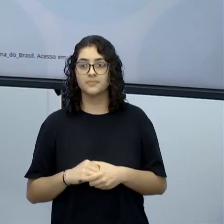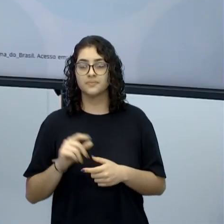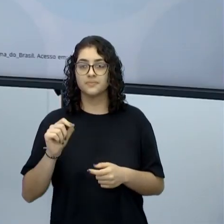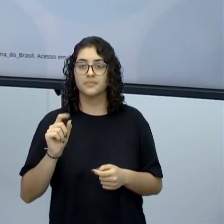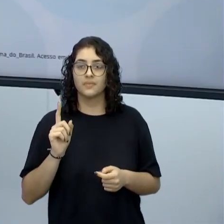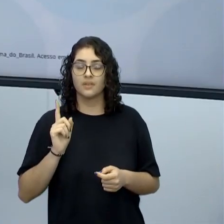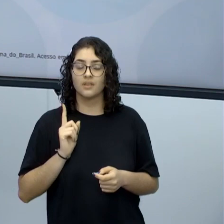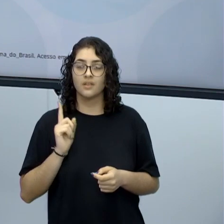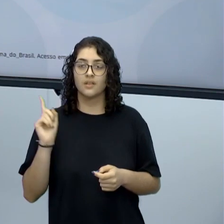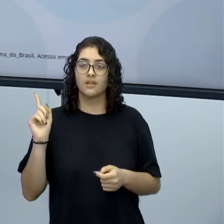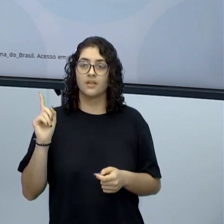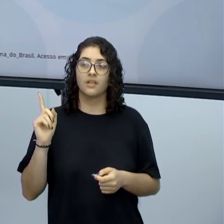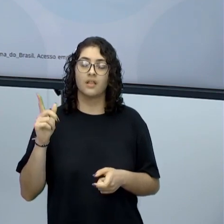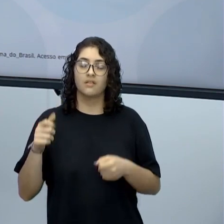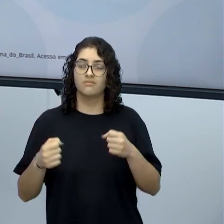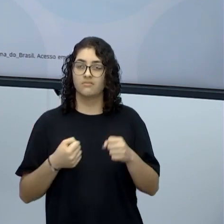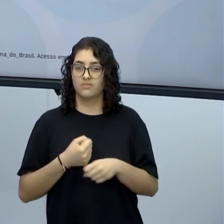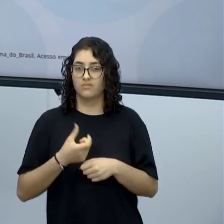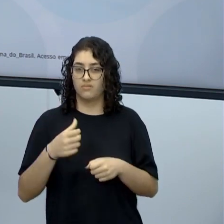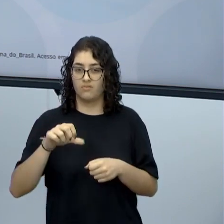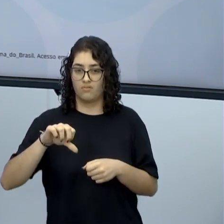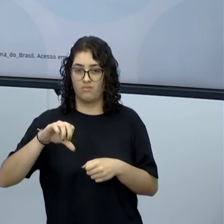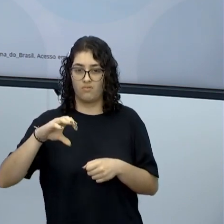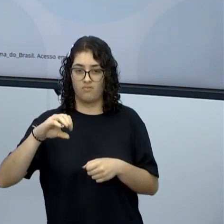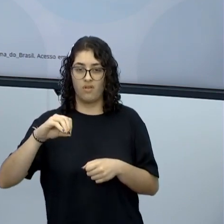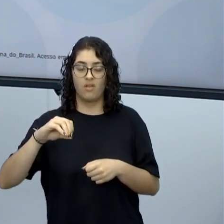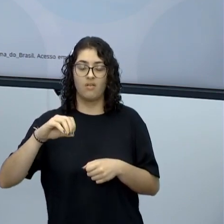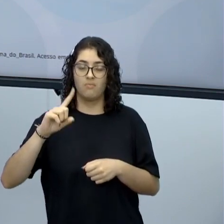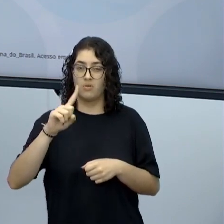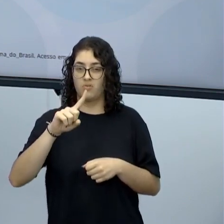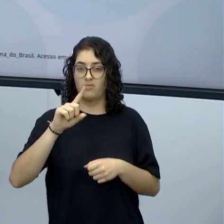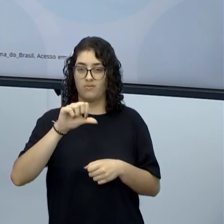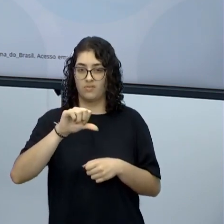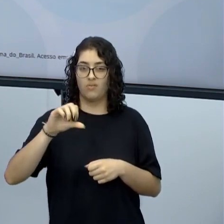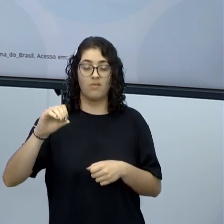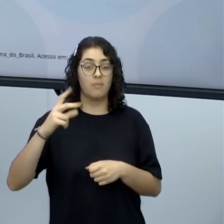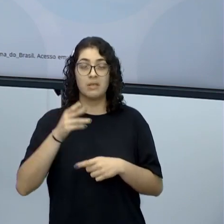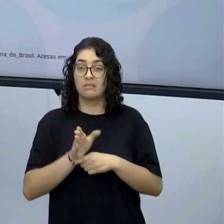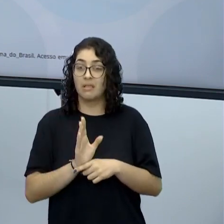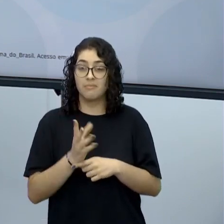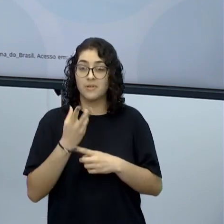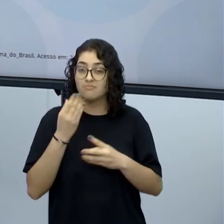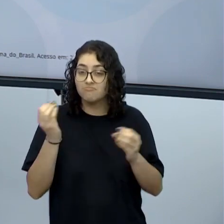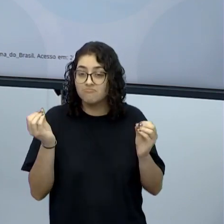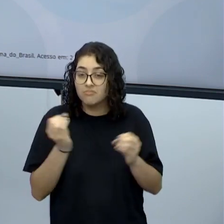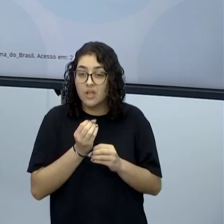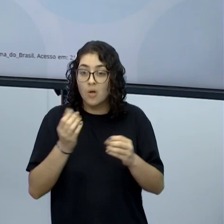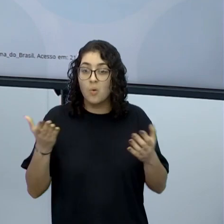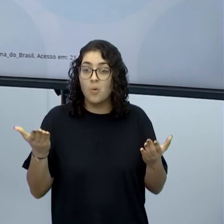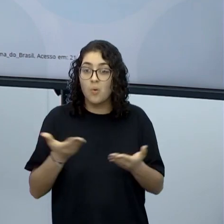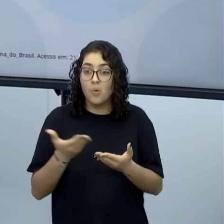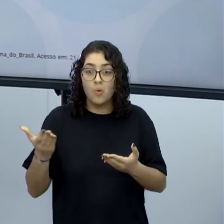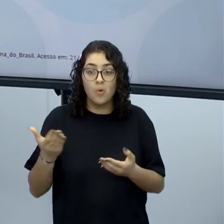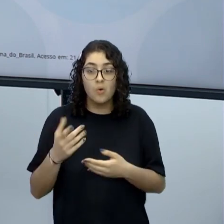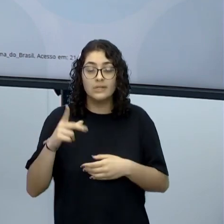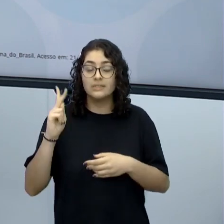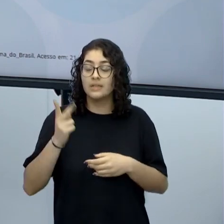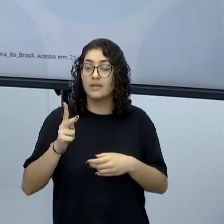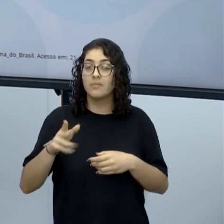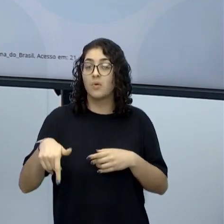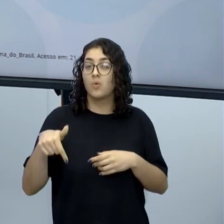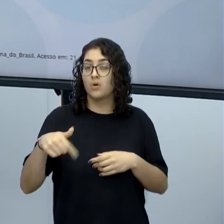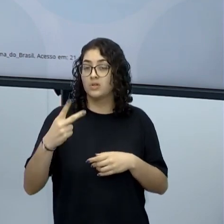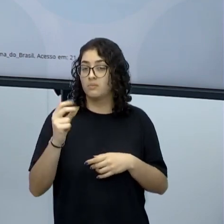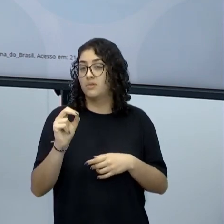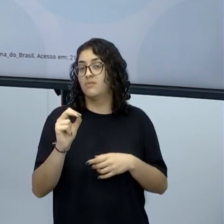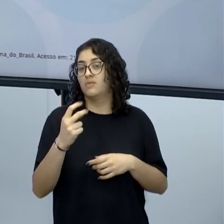Nos anos 90, o cinema brasileiro é quase inexistente. Hoje nós temos 100 filmes em média sendo feitos por ano, hoje,